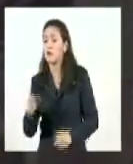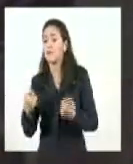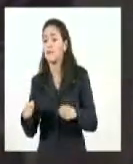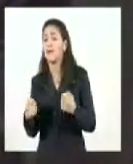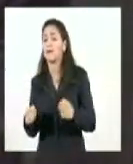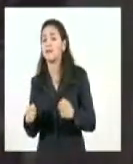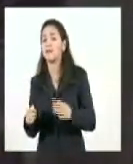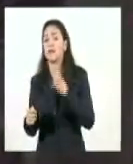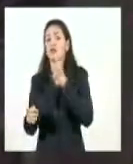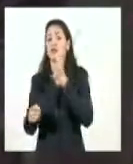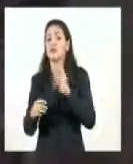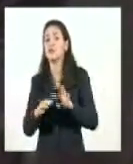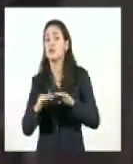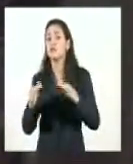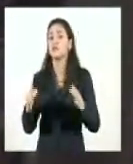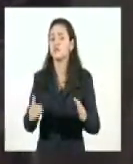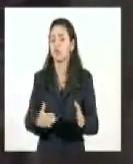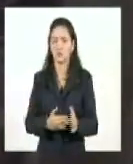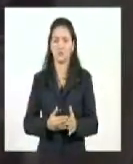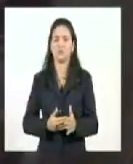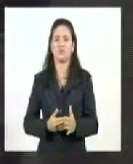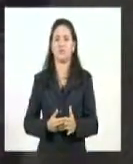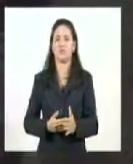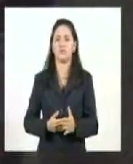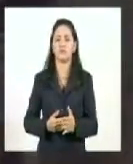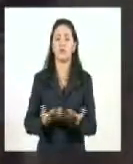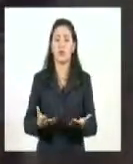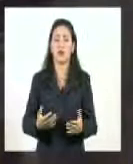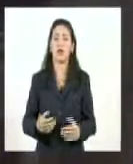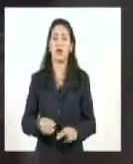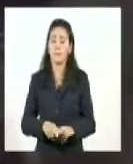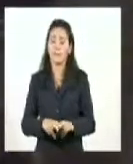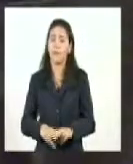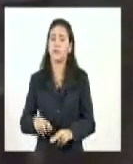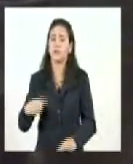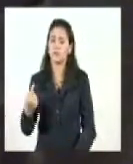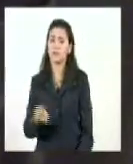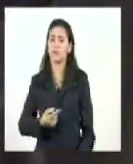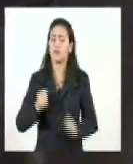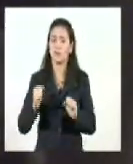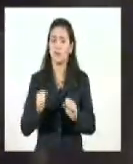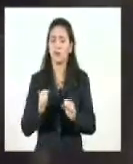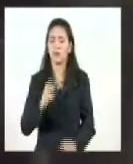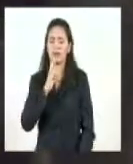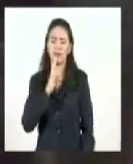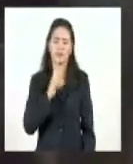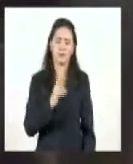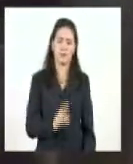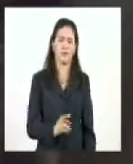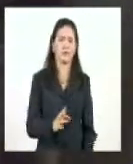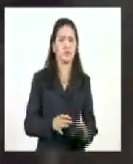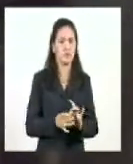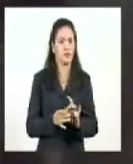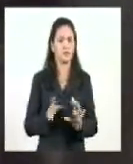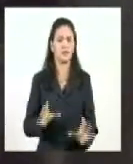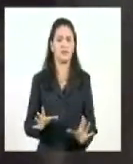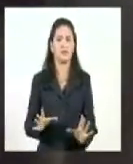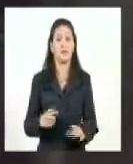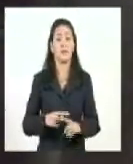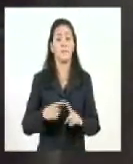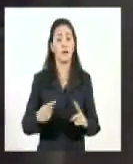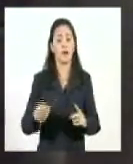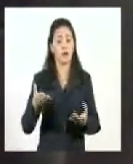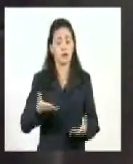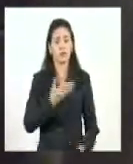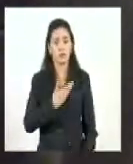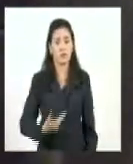feitos exatamente para isso, para que a gente possa nos defender. Só que o que acontece nesse governo é que as